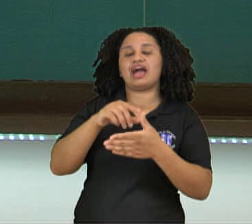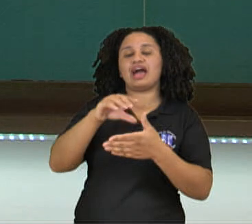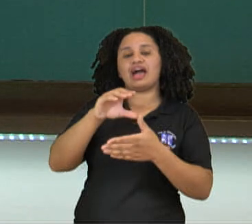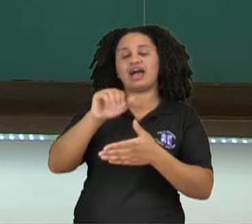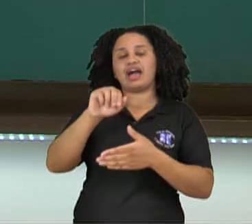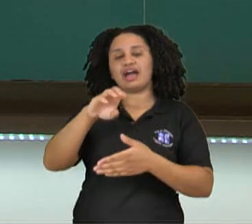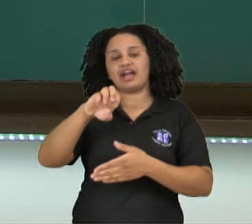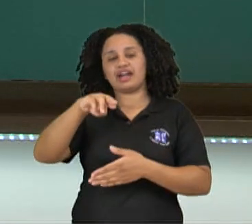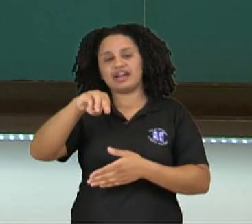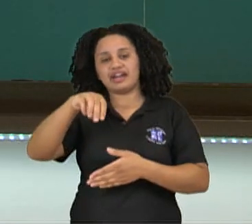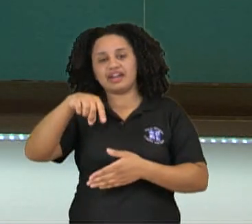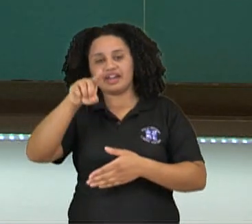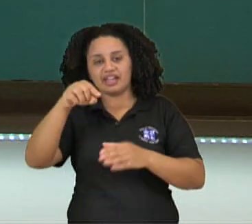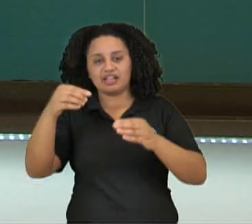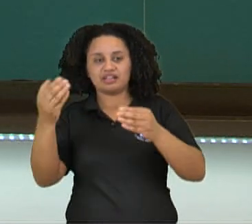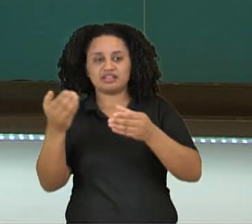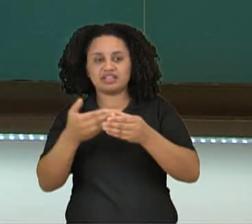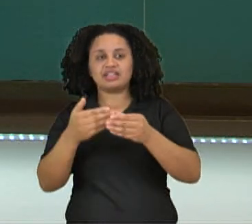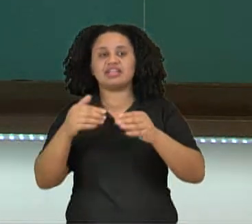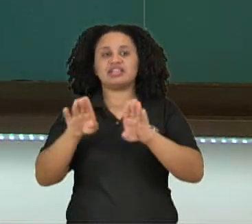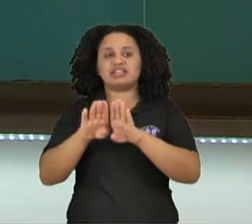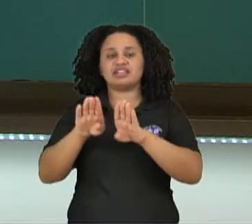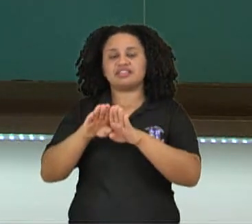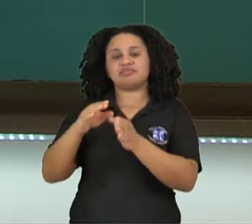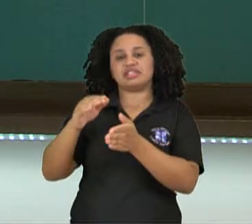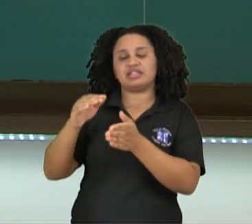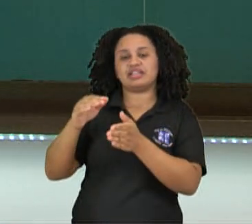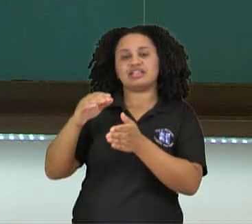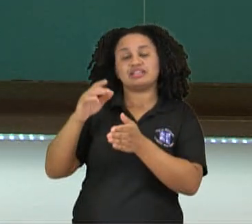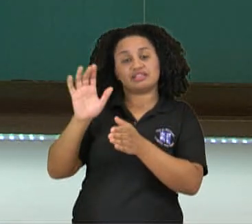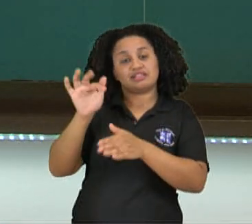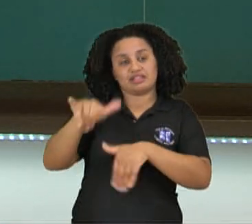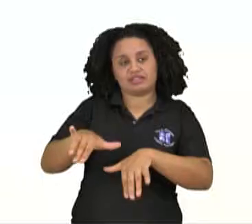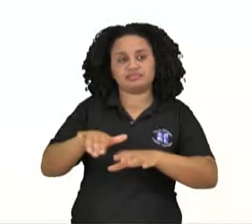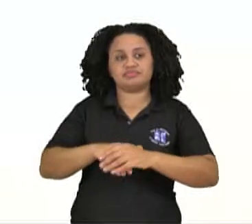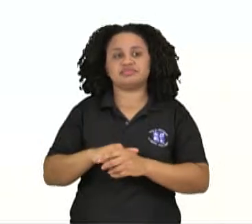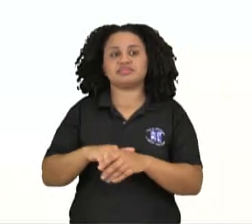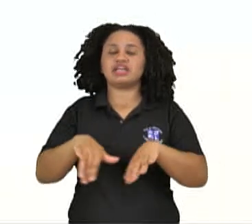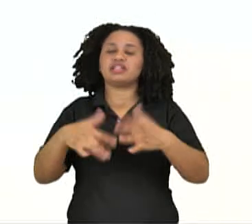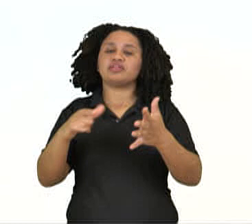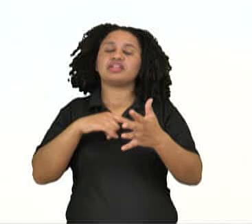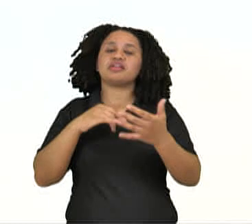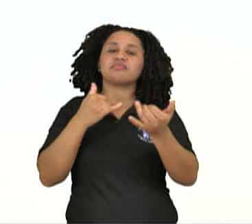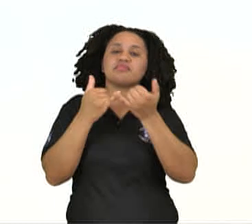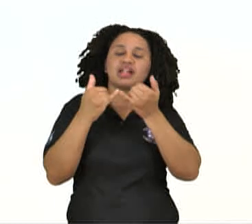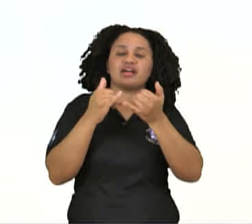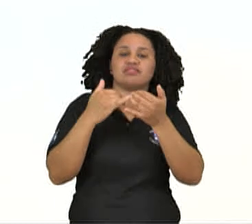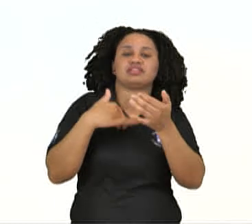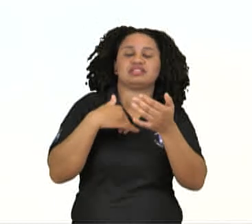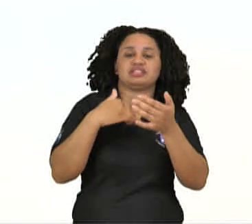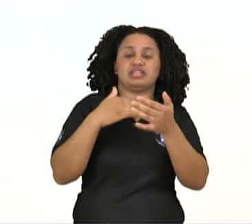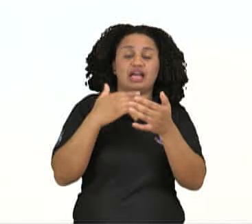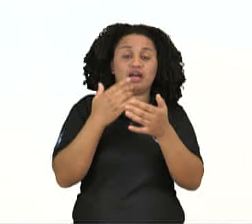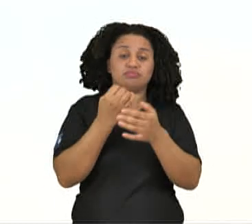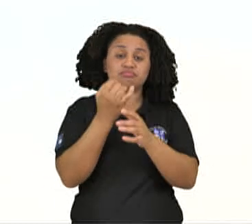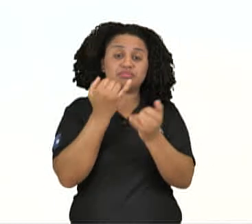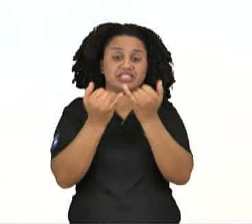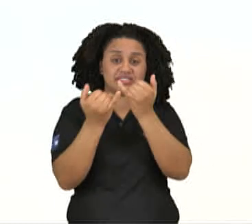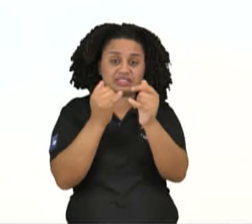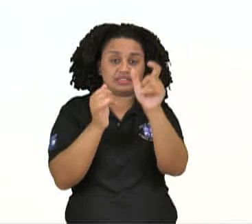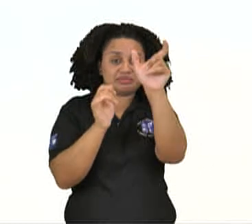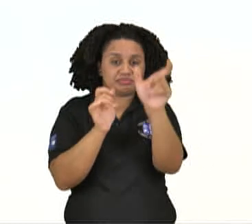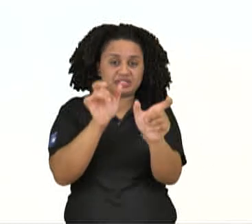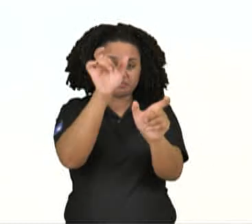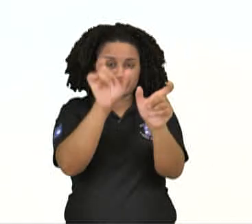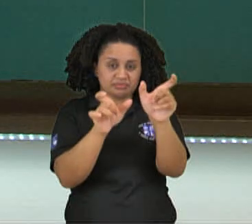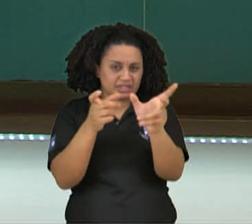devem ter localizado secretaria, paz, bebe, carne e esta.